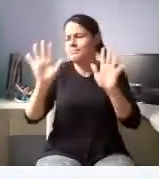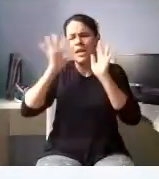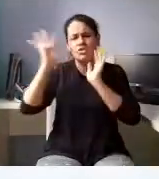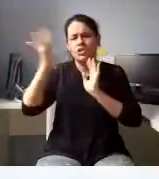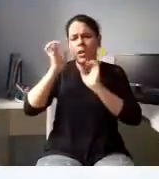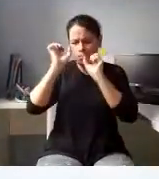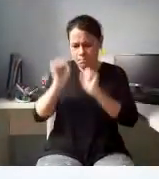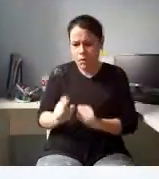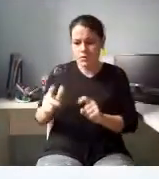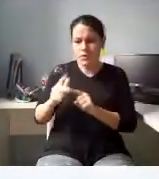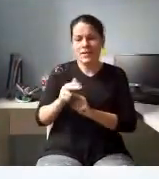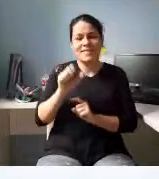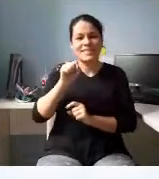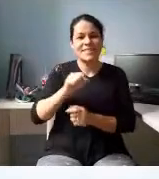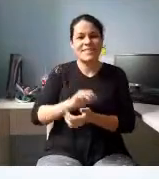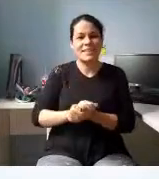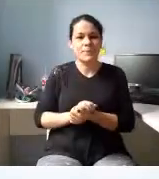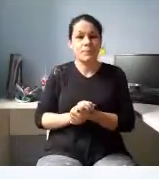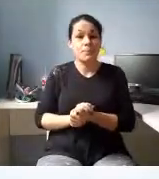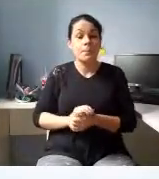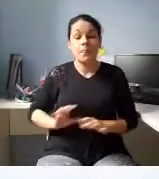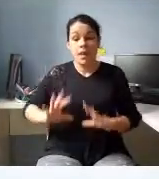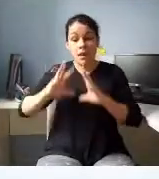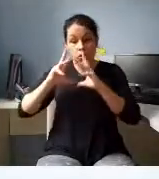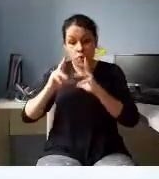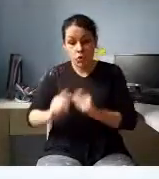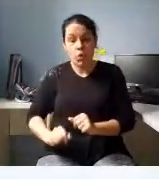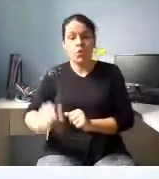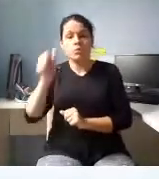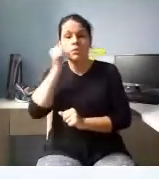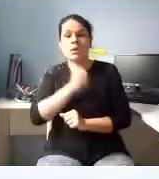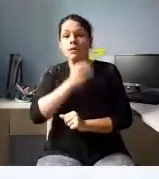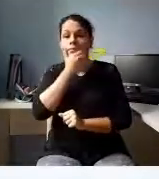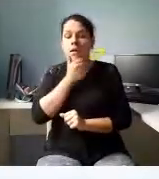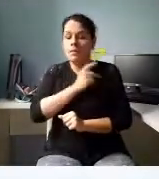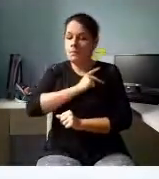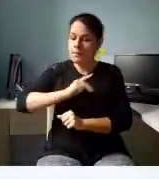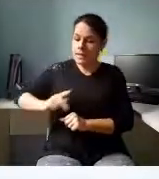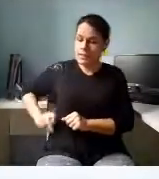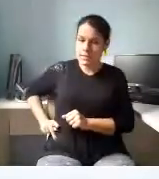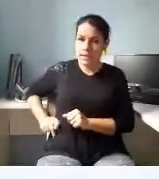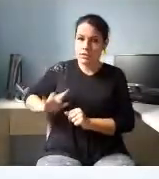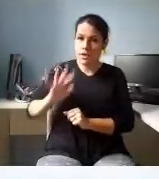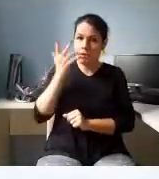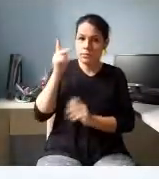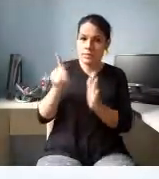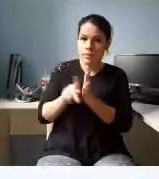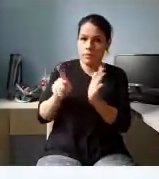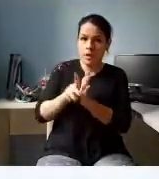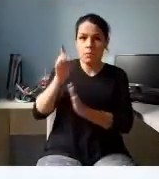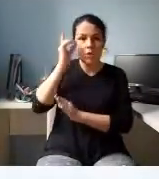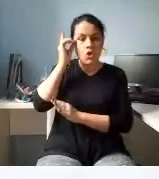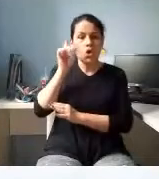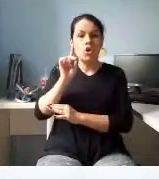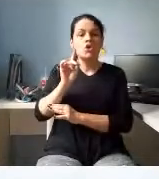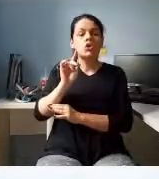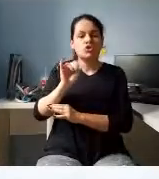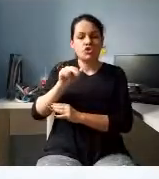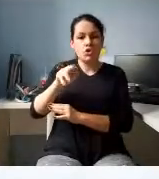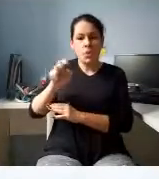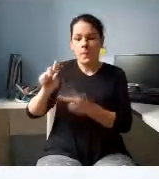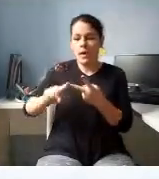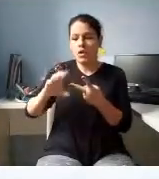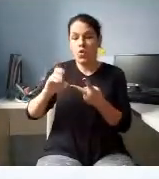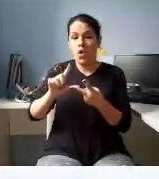que os presidentes que tiveram seus impeachments, como foi o caso da Dilma, o caso do Collor, que não chegou a ser impeachmentado, ele se afastou antes, mas